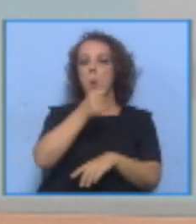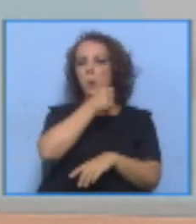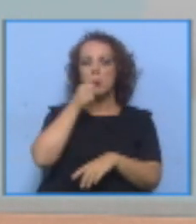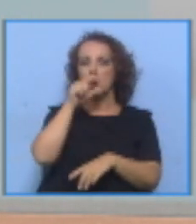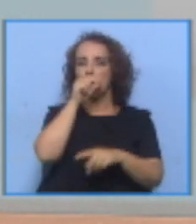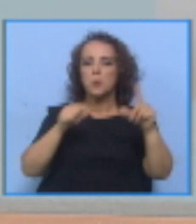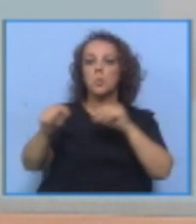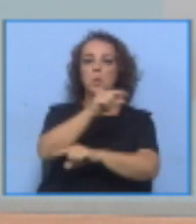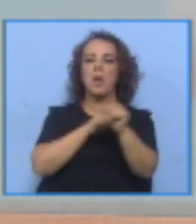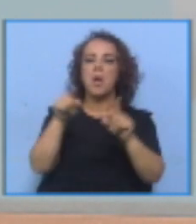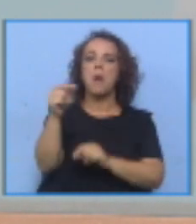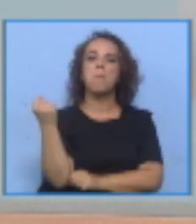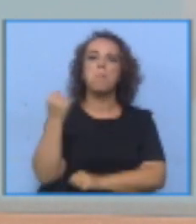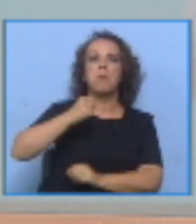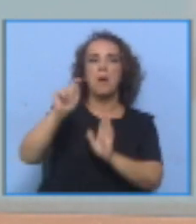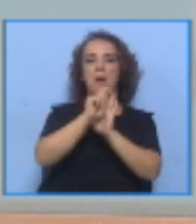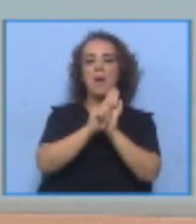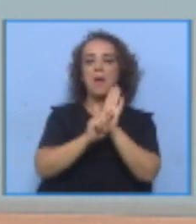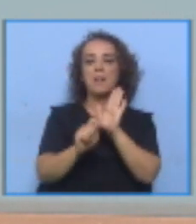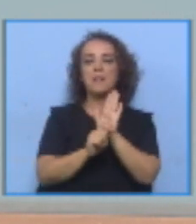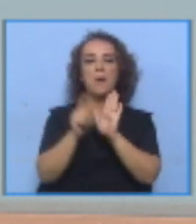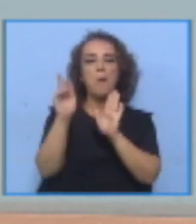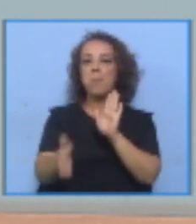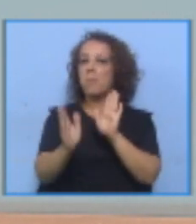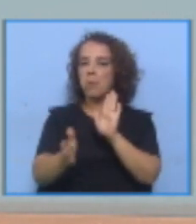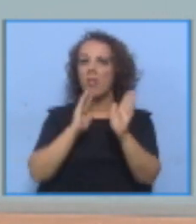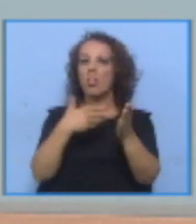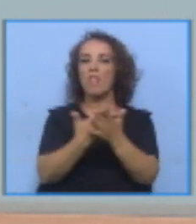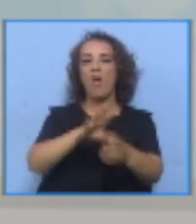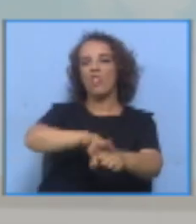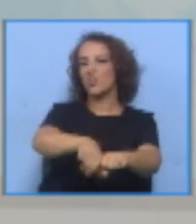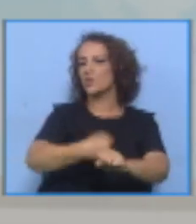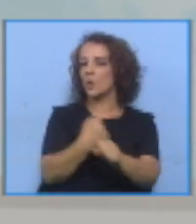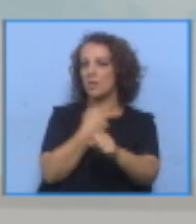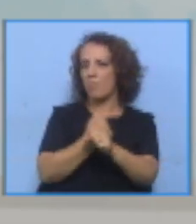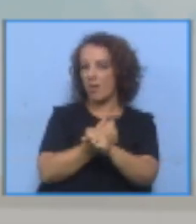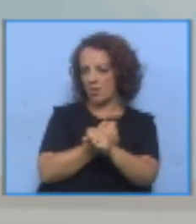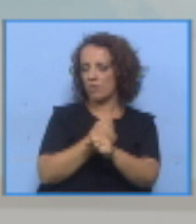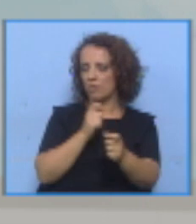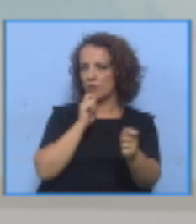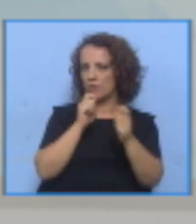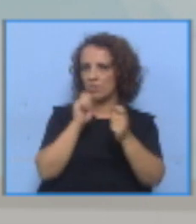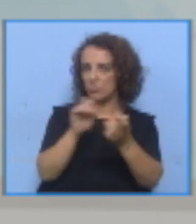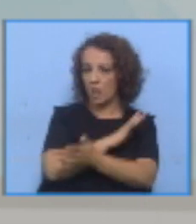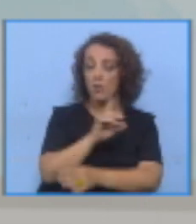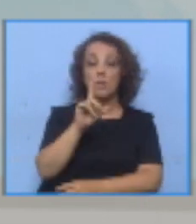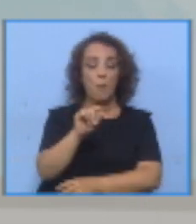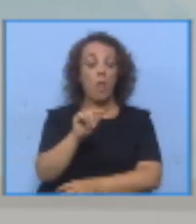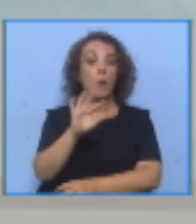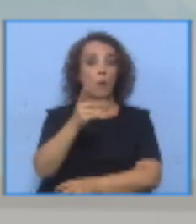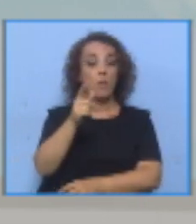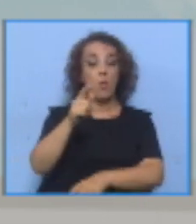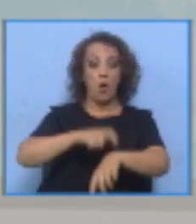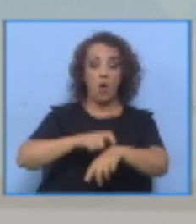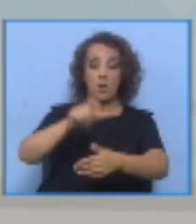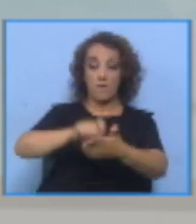critérios deontológicos, mata o trabalho jornalístico. E no momento da decisão do voto também cada cidadão deve olhar